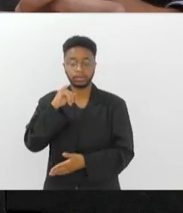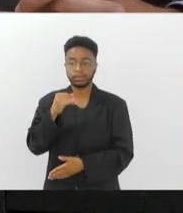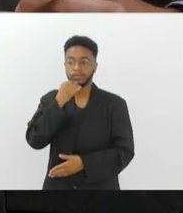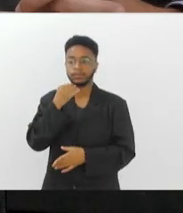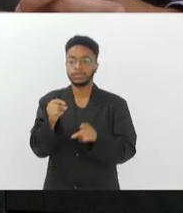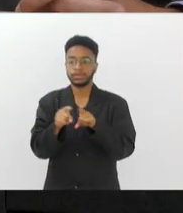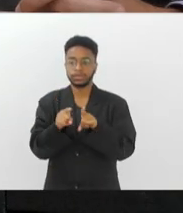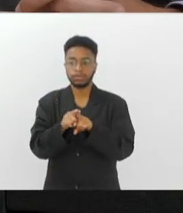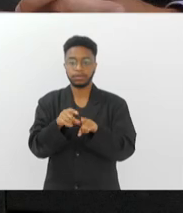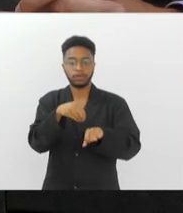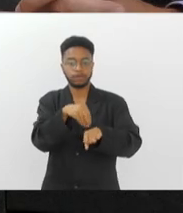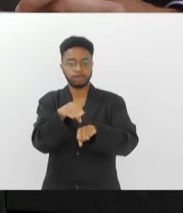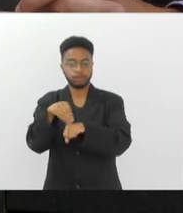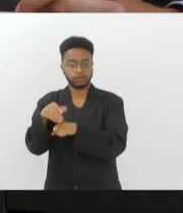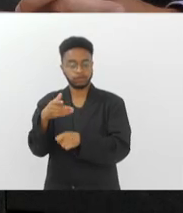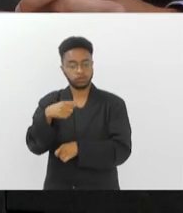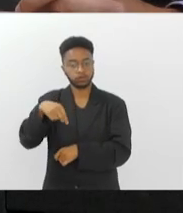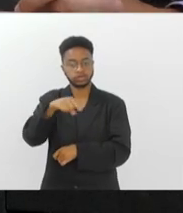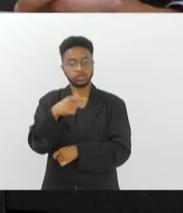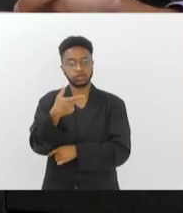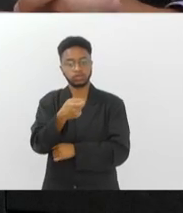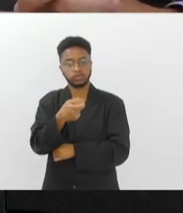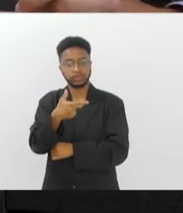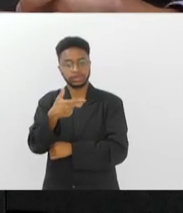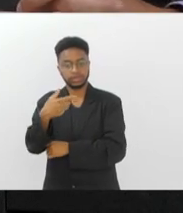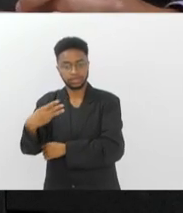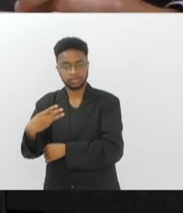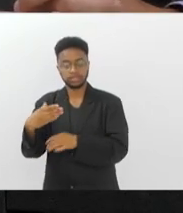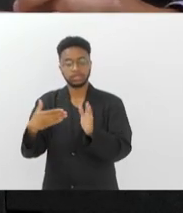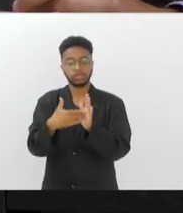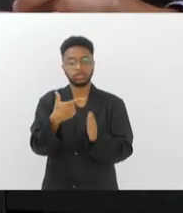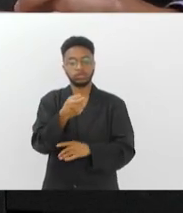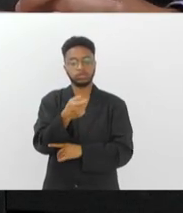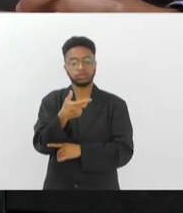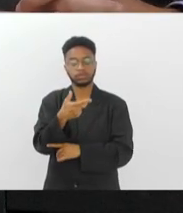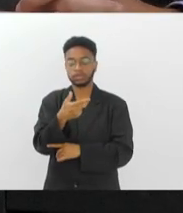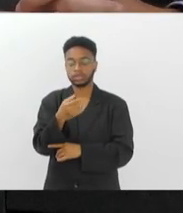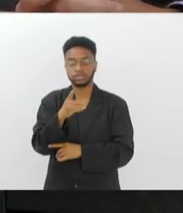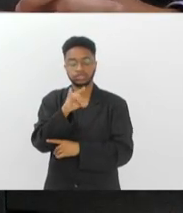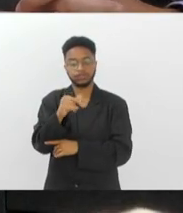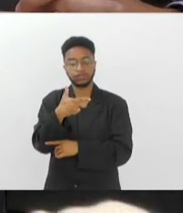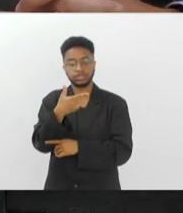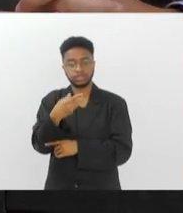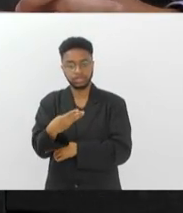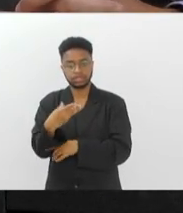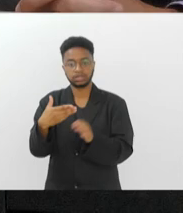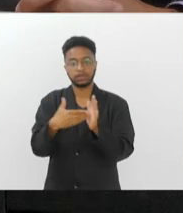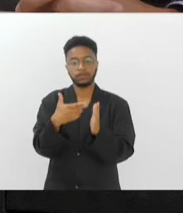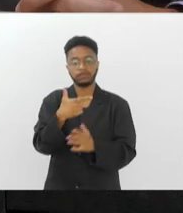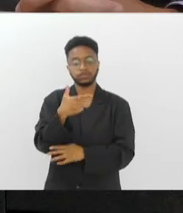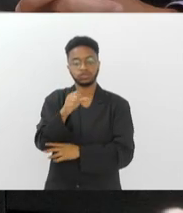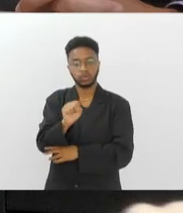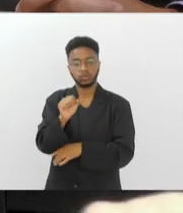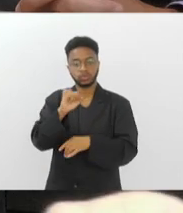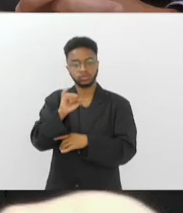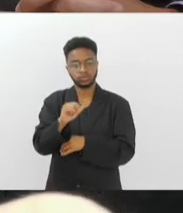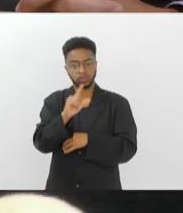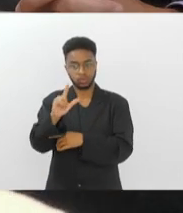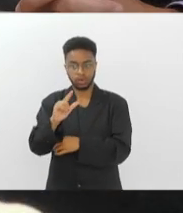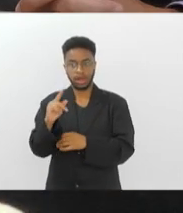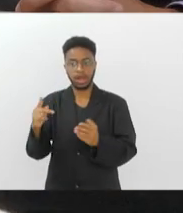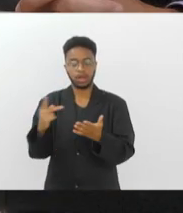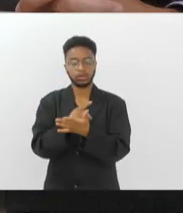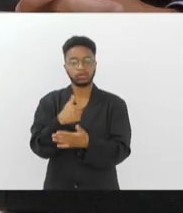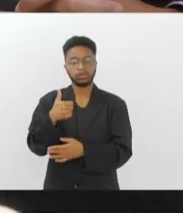ensejo para informar que de 23 a 28 do próximo mês de julho será realizada a